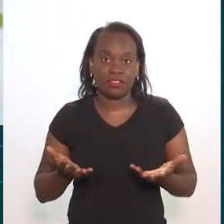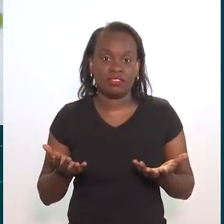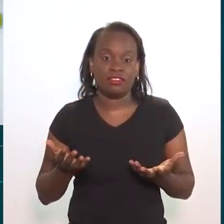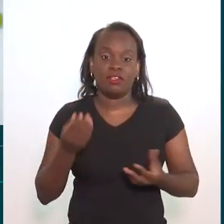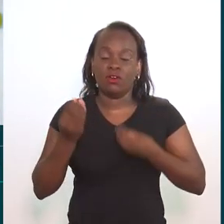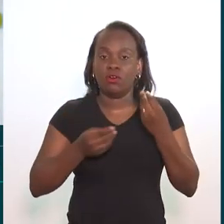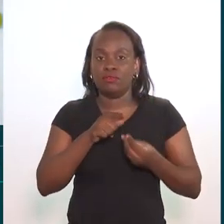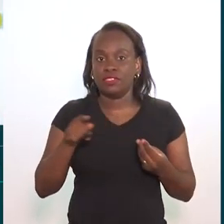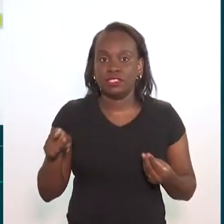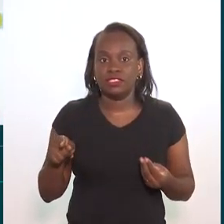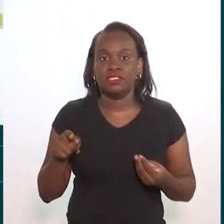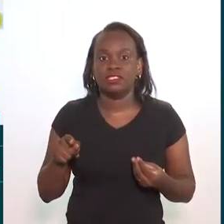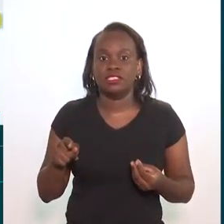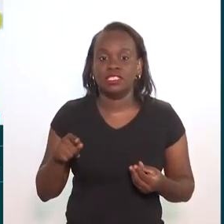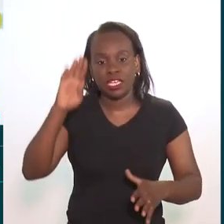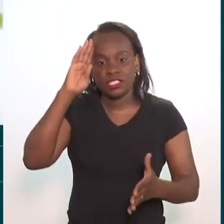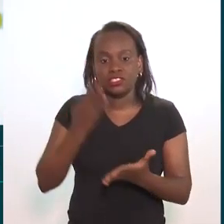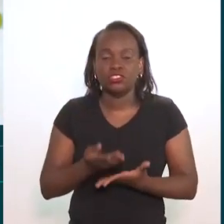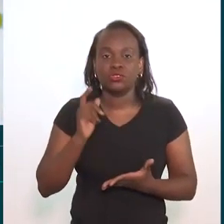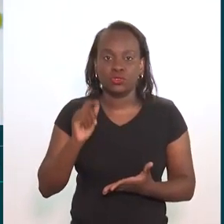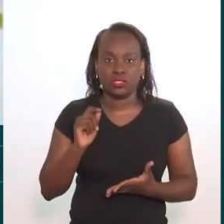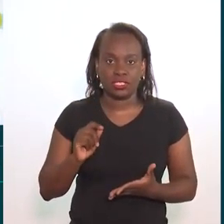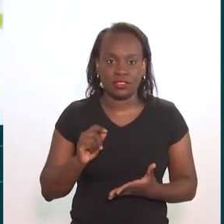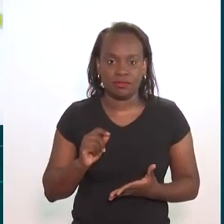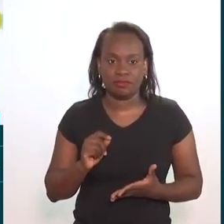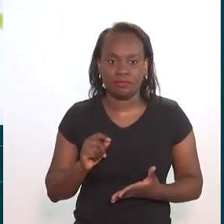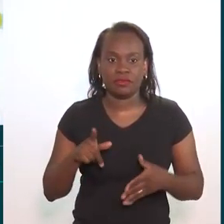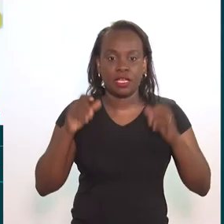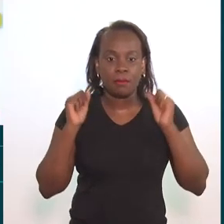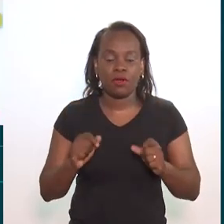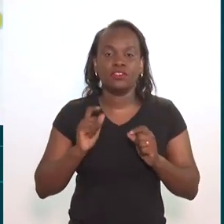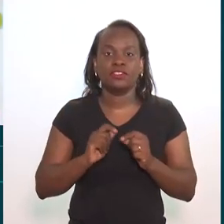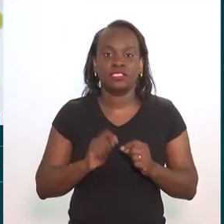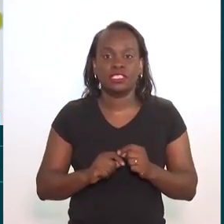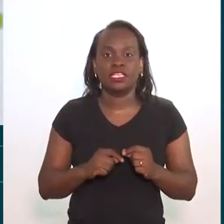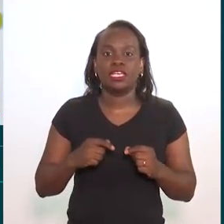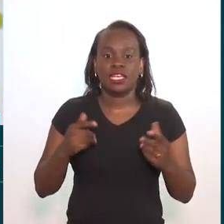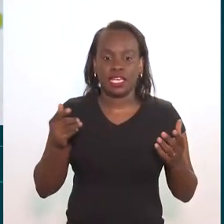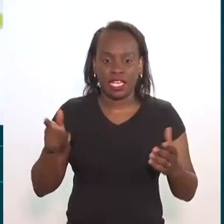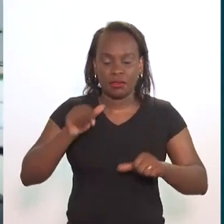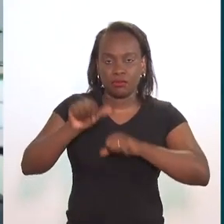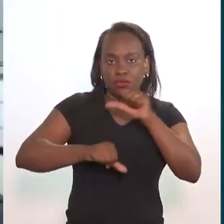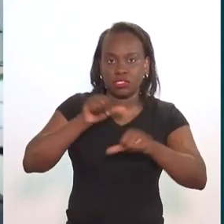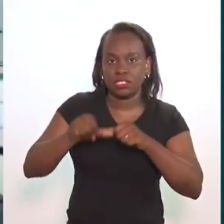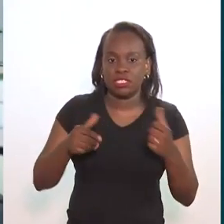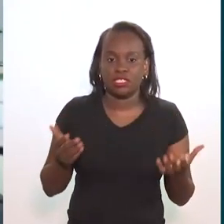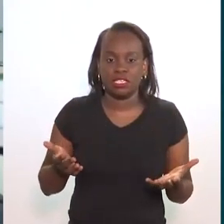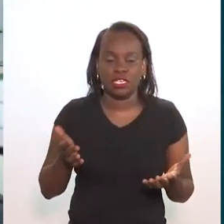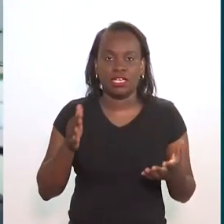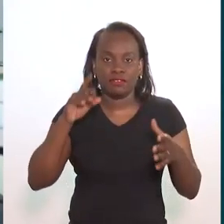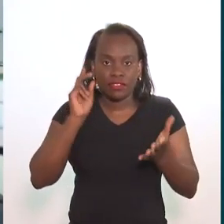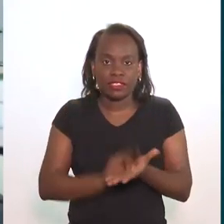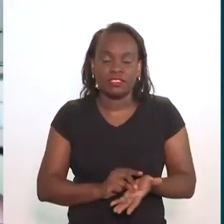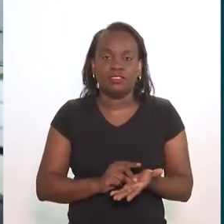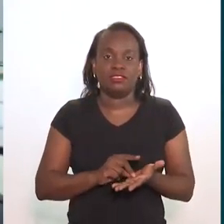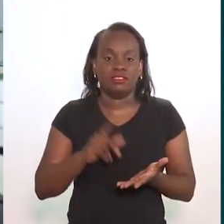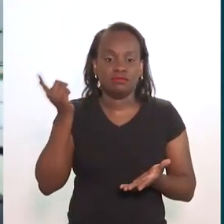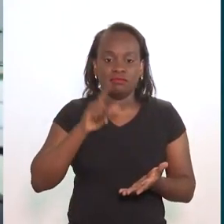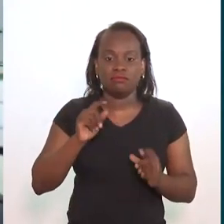aí como vocês, o que vocês acreditam, o que pode ser feito para essa transformação, para a